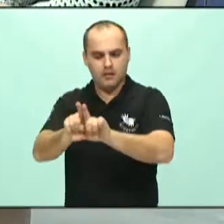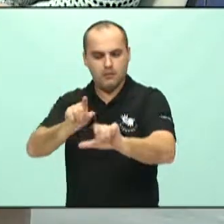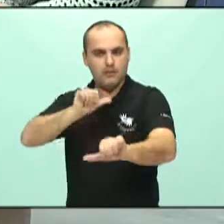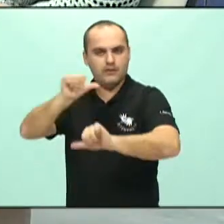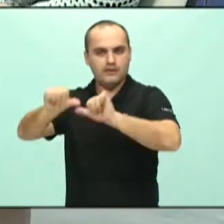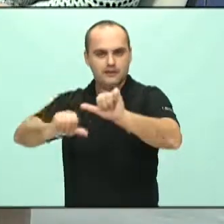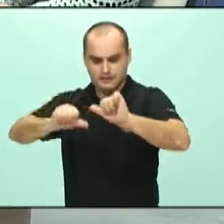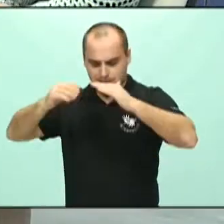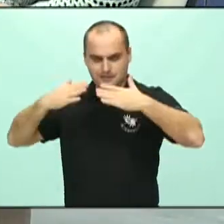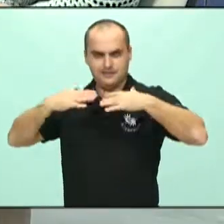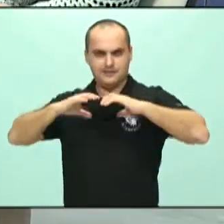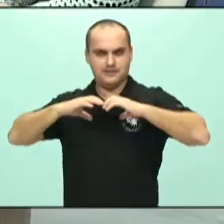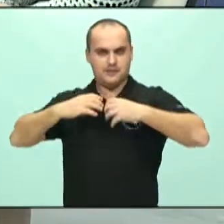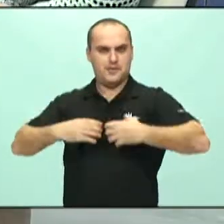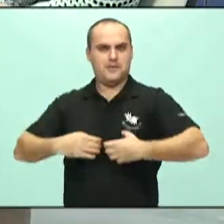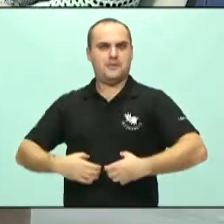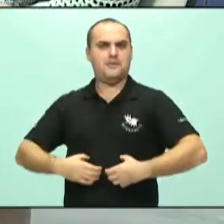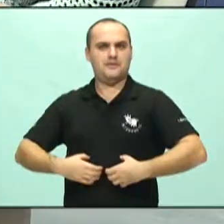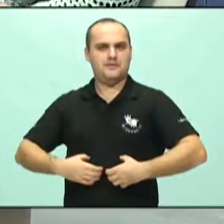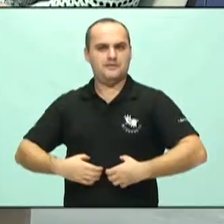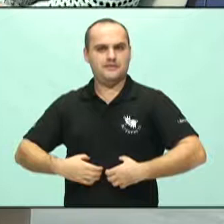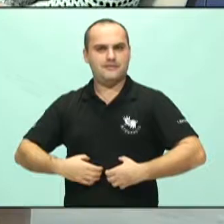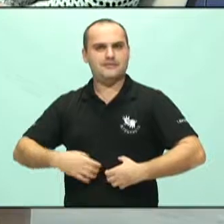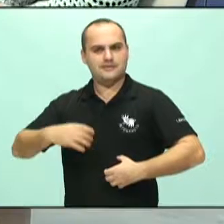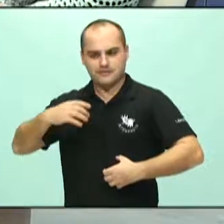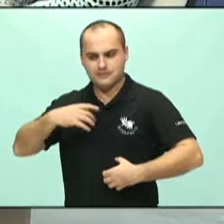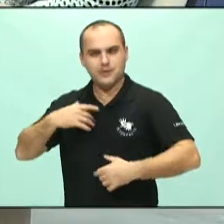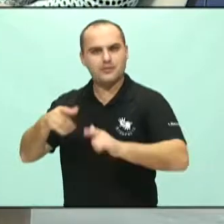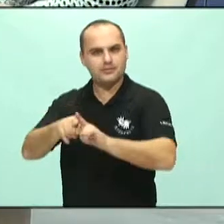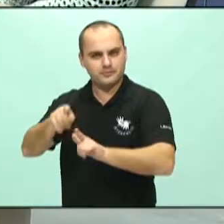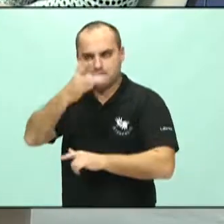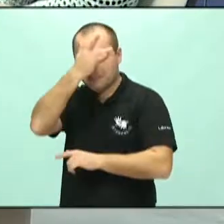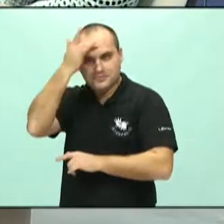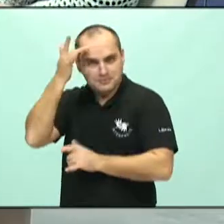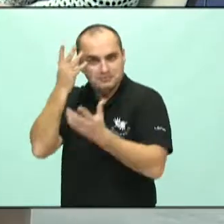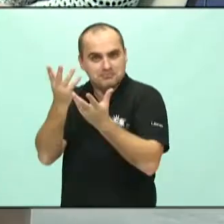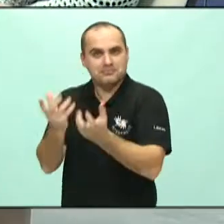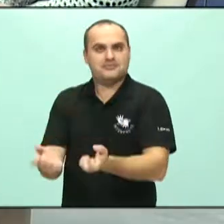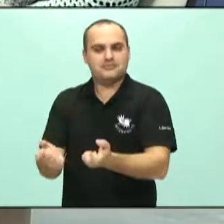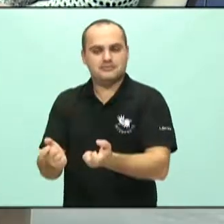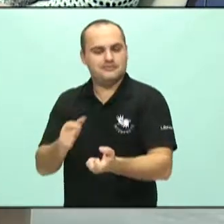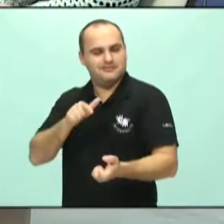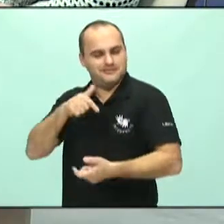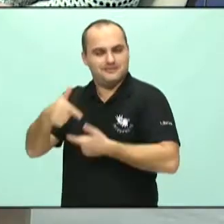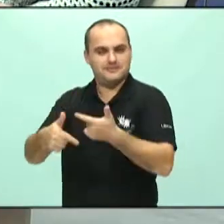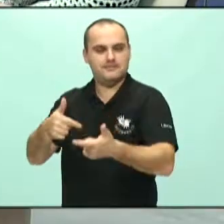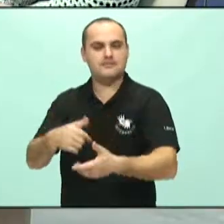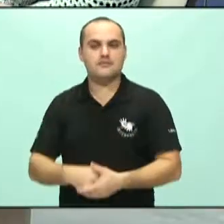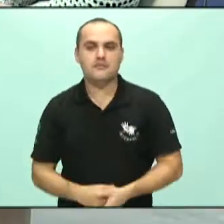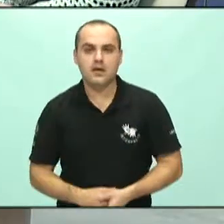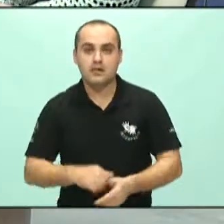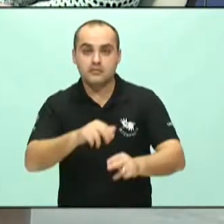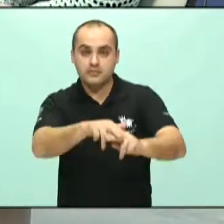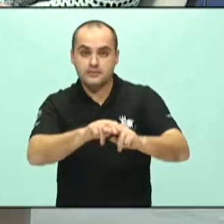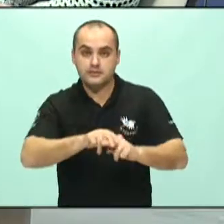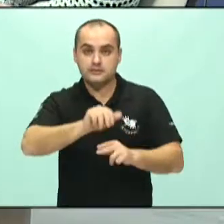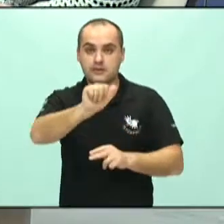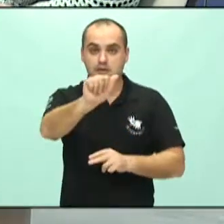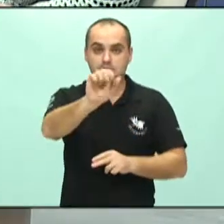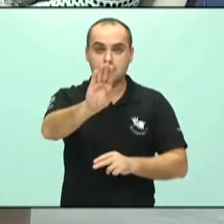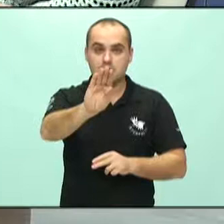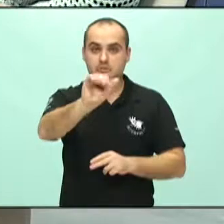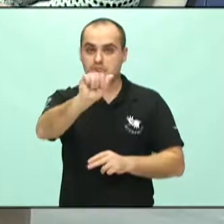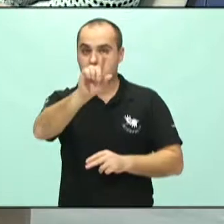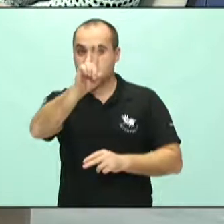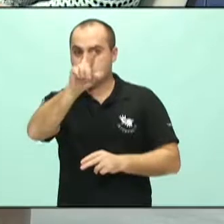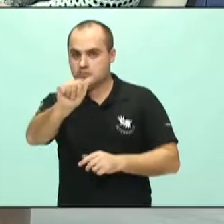colocar através desse trabalho. Tá? Então a Abadá Capoeira hoje, cientificamente, nós queremos ajudar